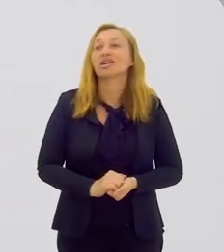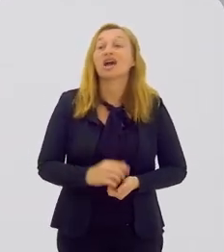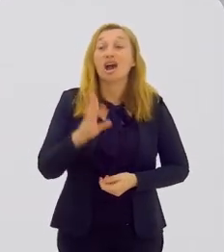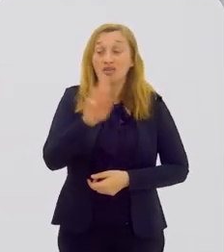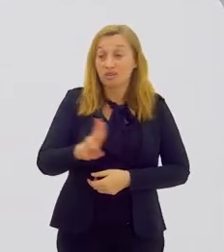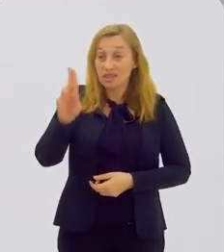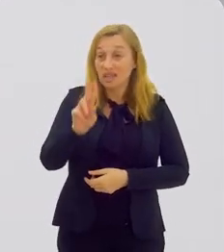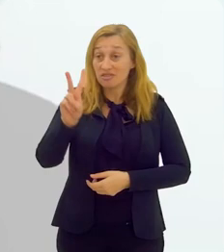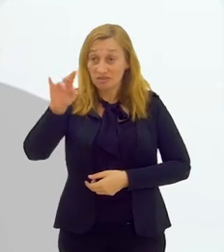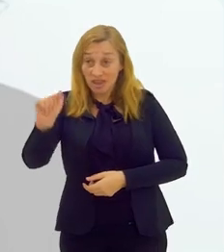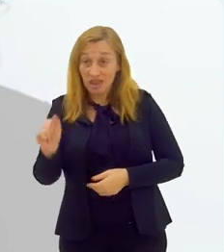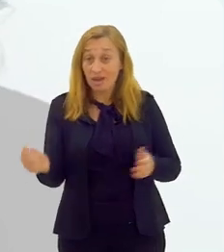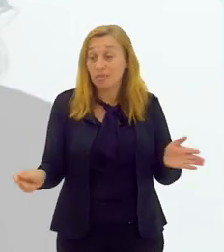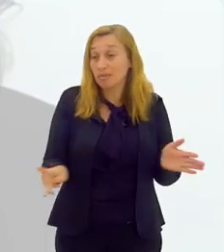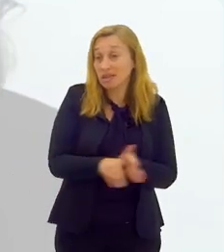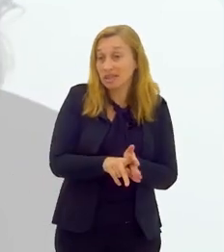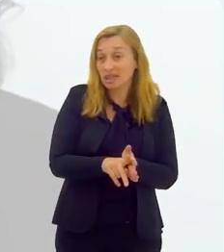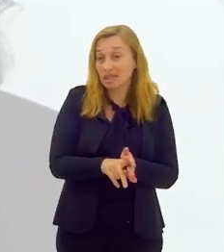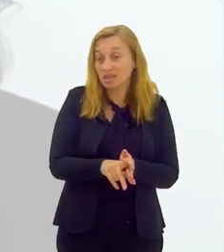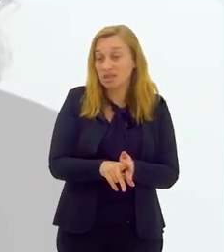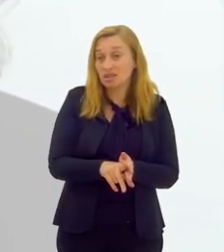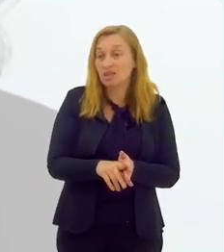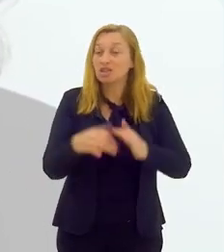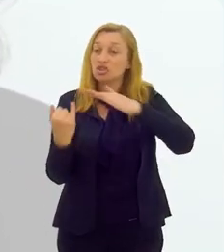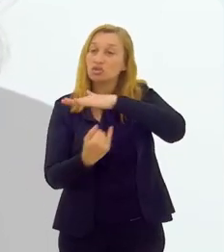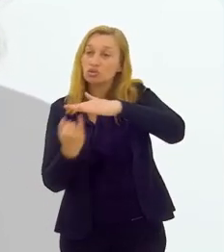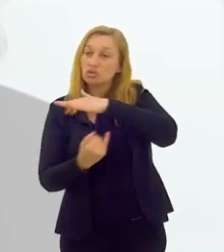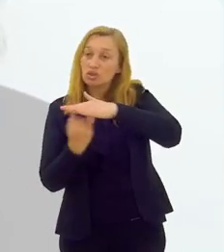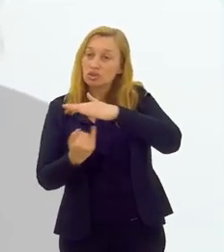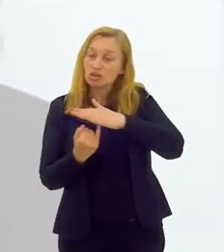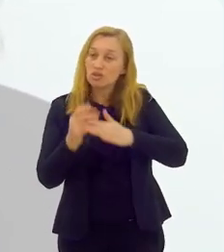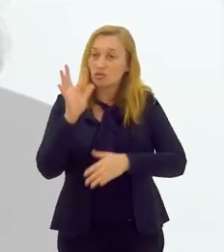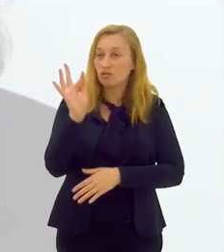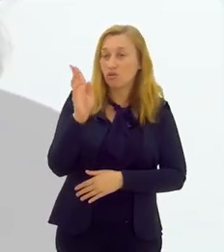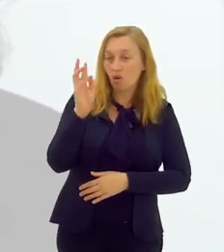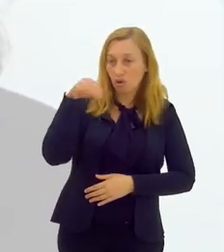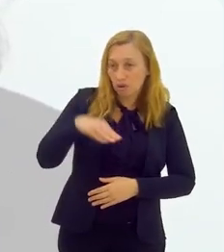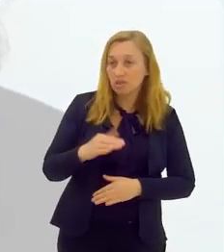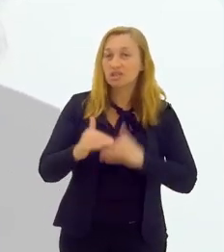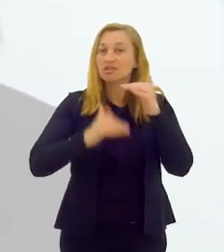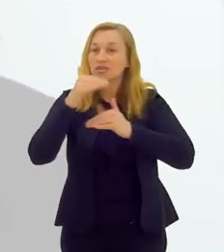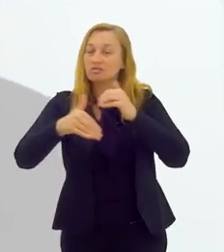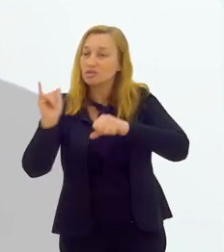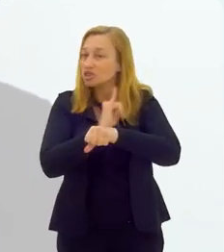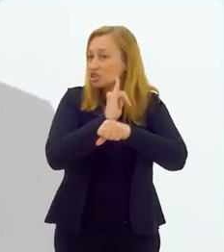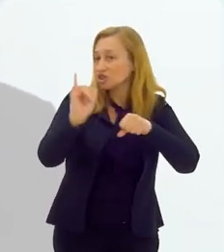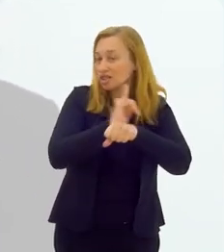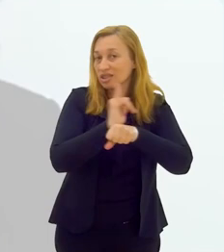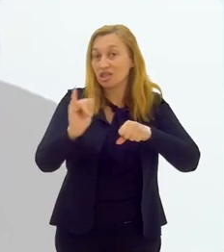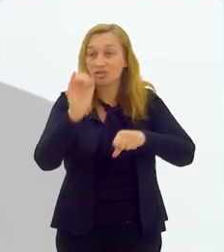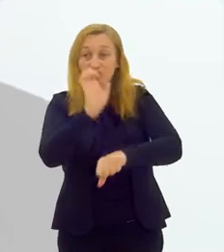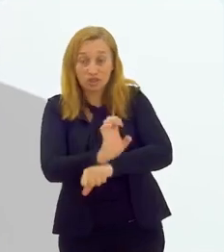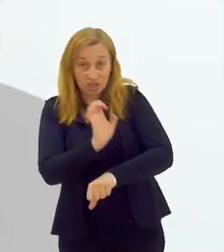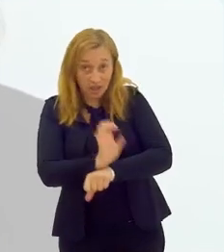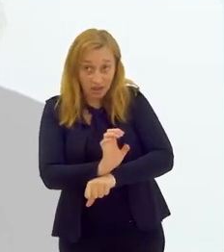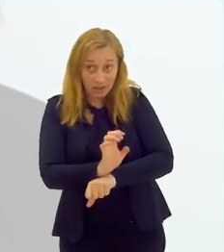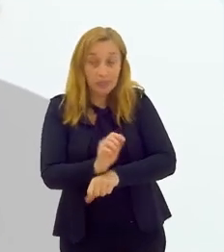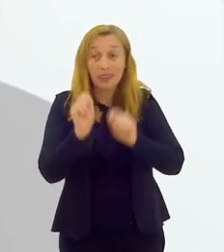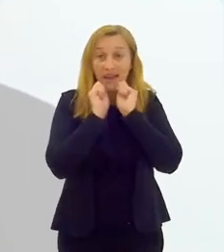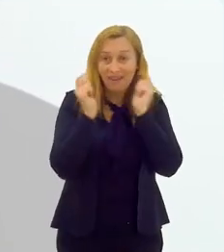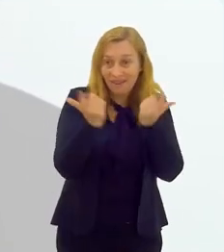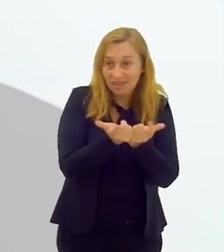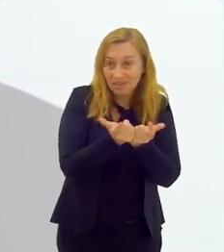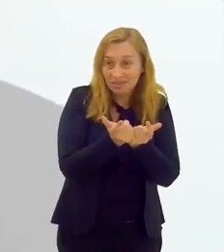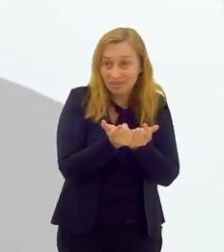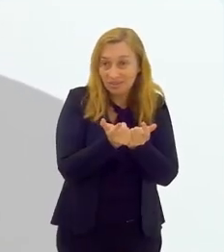se juntar. Né? A Universidade Veiga de Almeida faz parte do rol de instituições que compõem o Fórum Permanente de Desenvolvimento Estratégico do Estado,